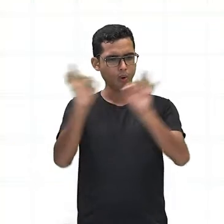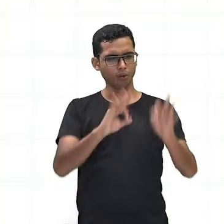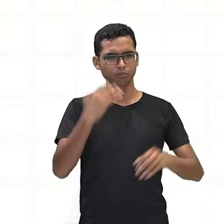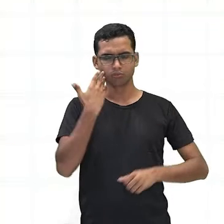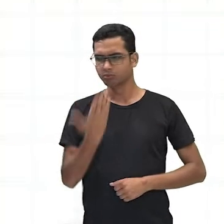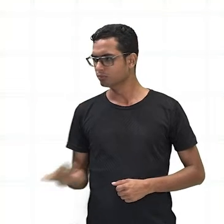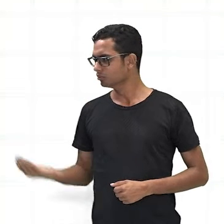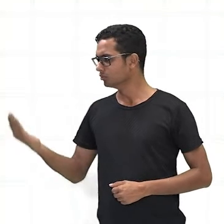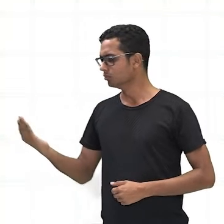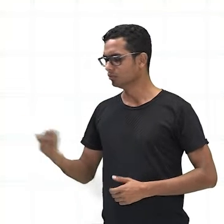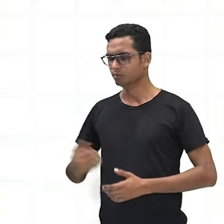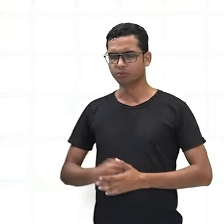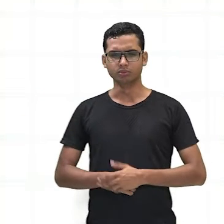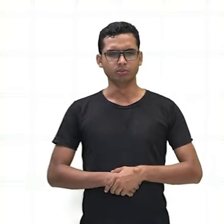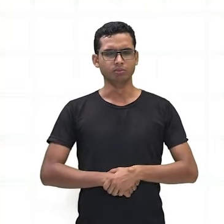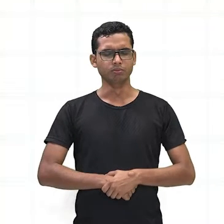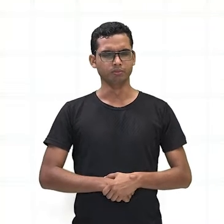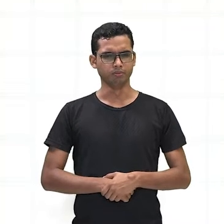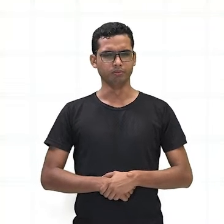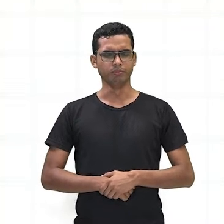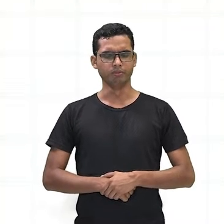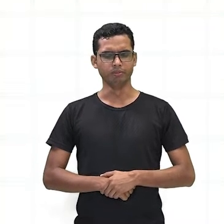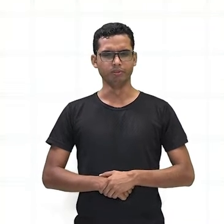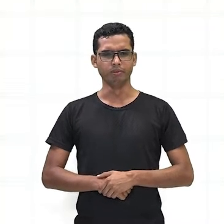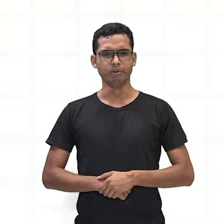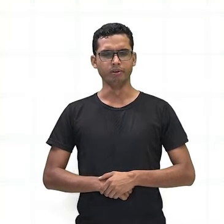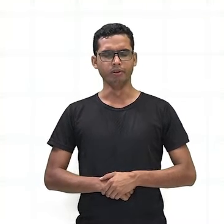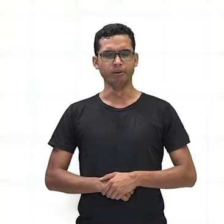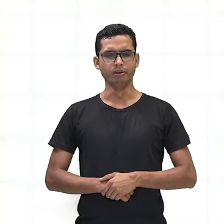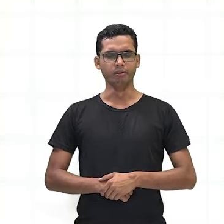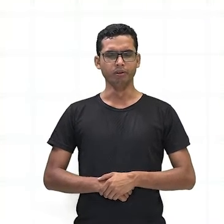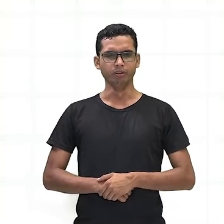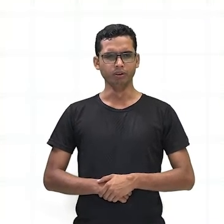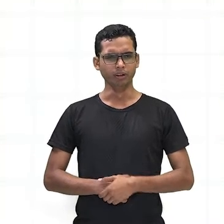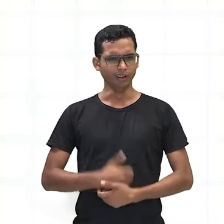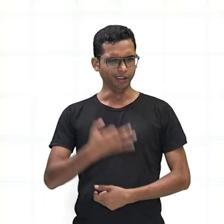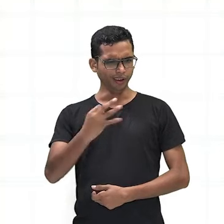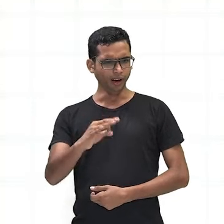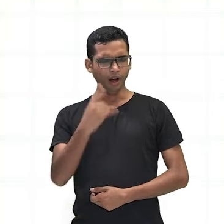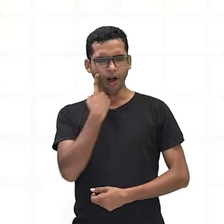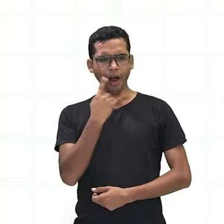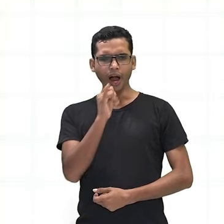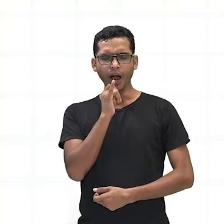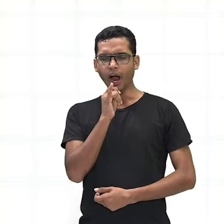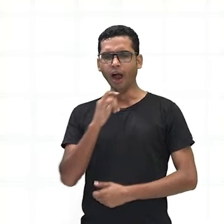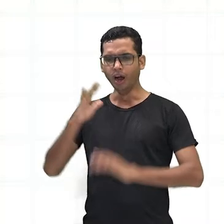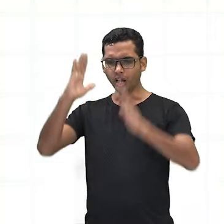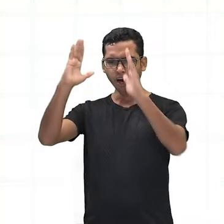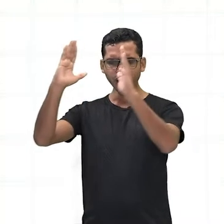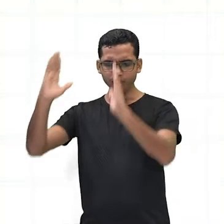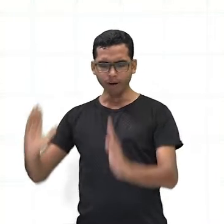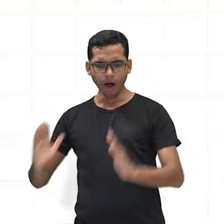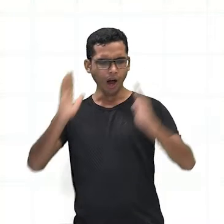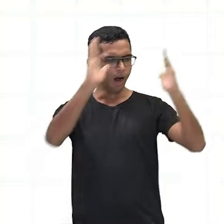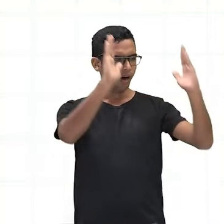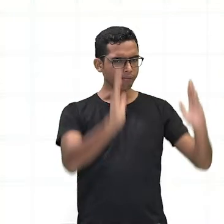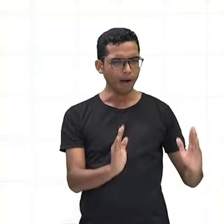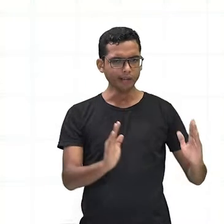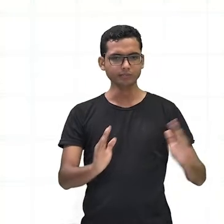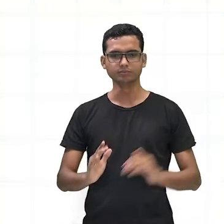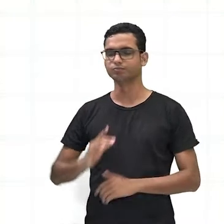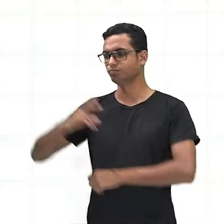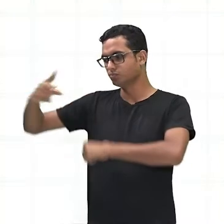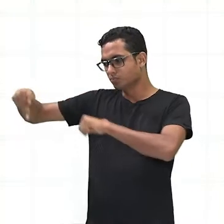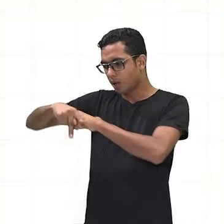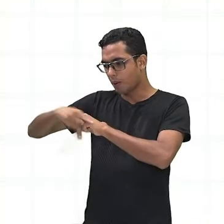Plural. Então, temos também os object pronouns com função de plural, né? Então, tá aqui a nossa lista, certo? Dos